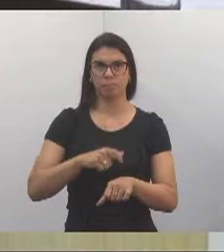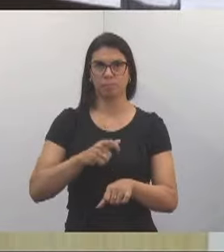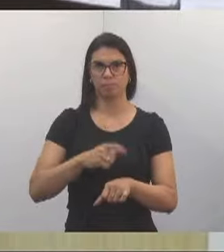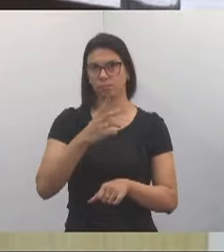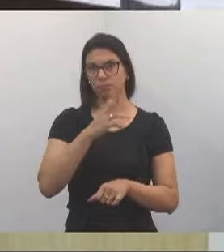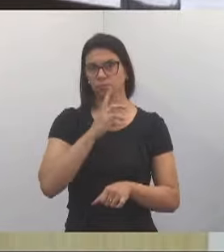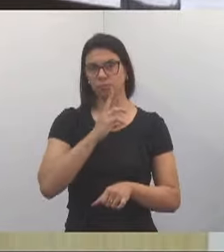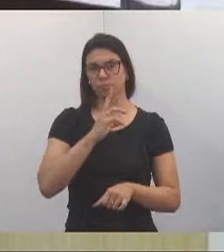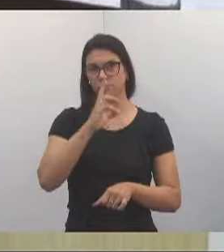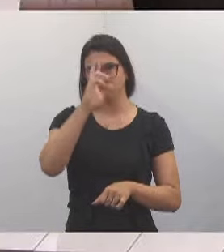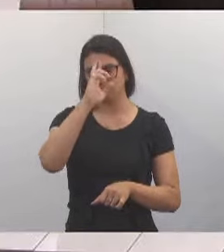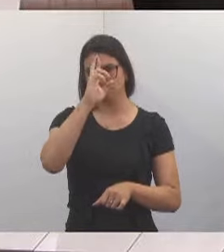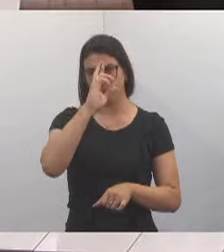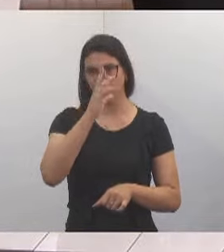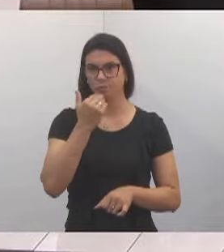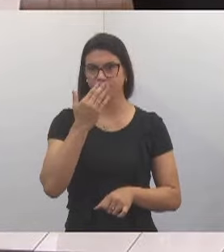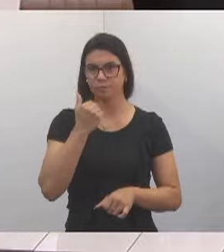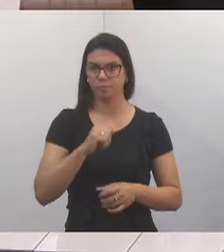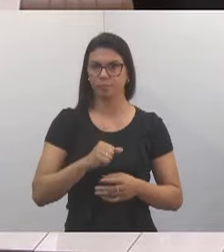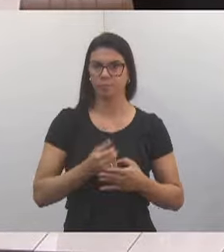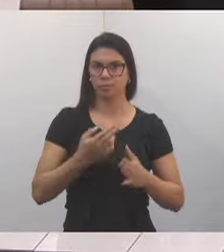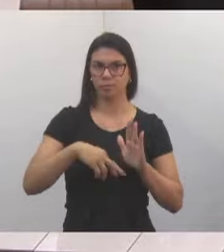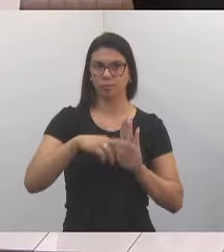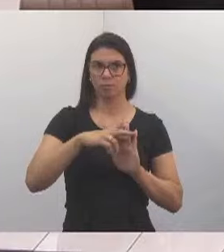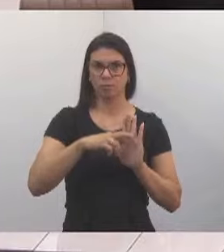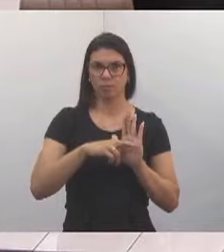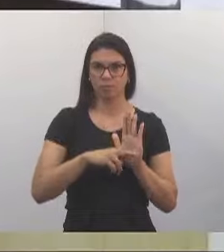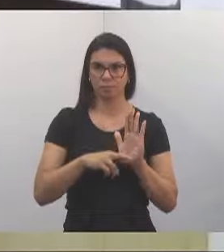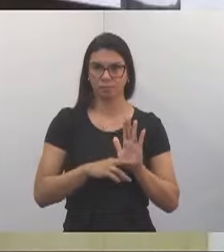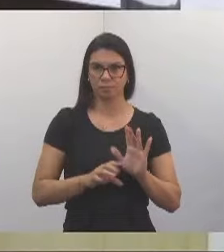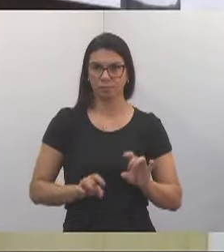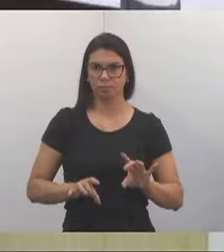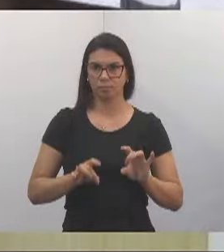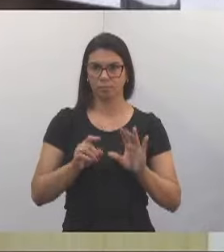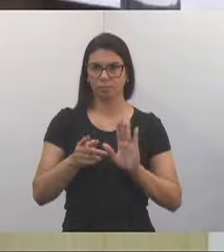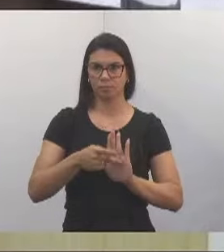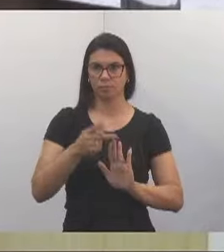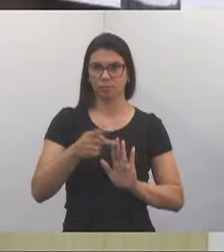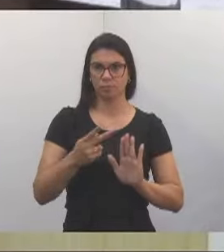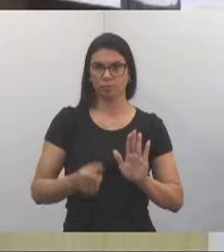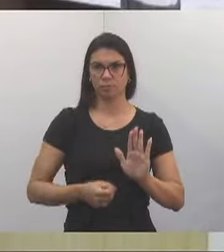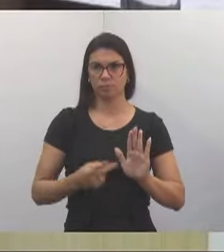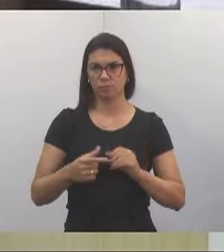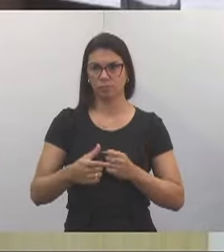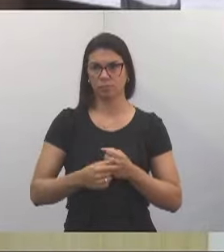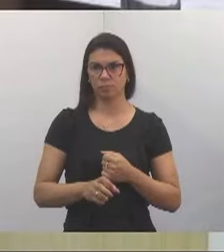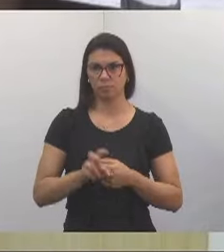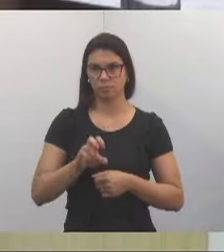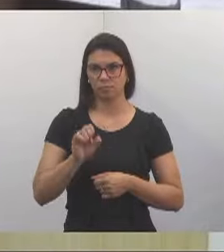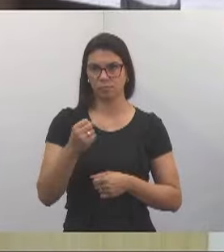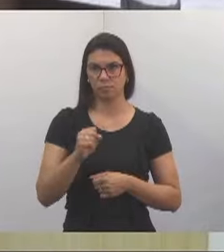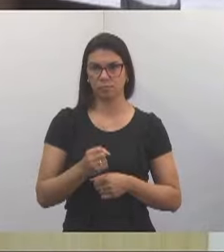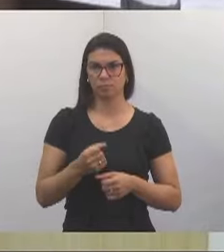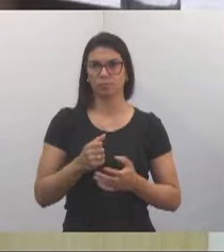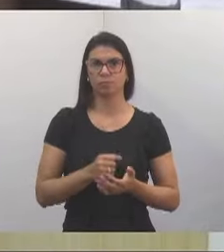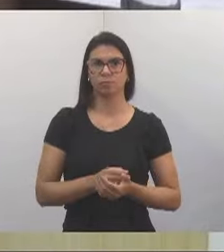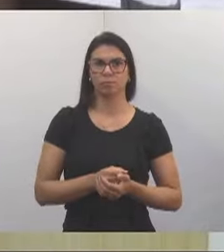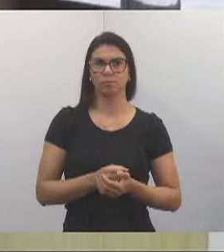almoço. Nos termos legais e regimentais, em especial no parágrafo 2º do artigo 58 do Regimento